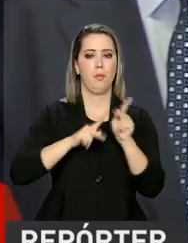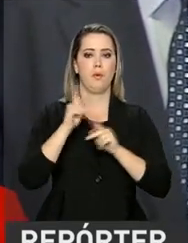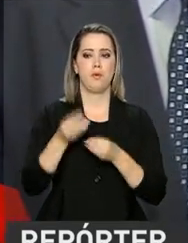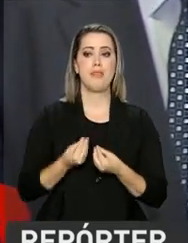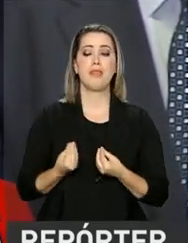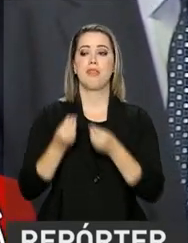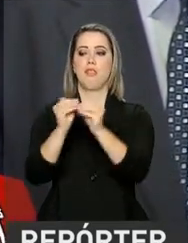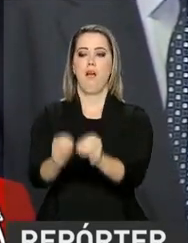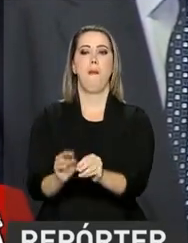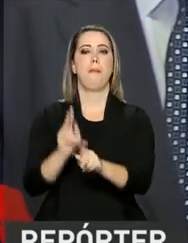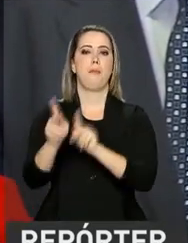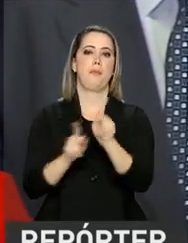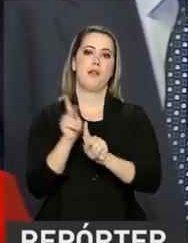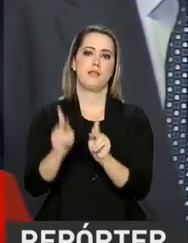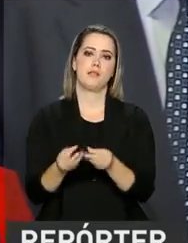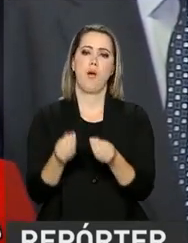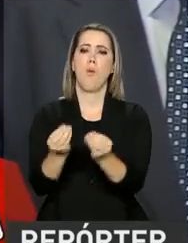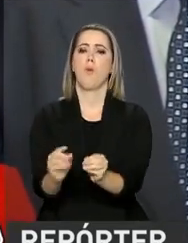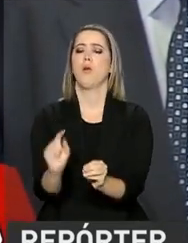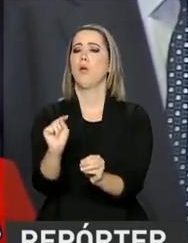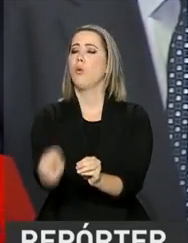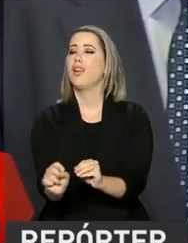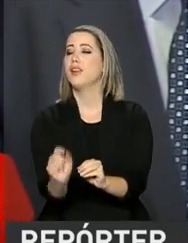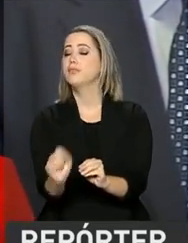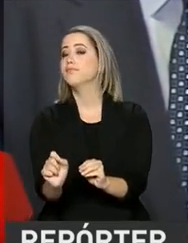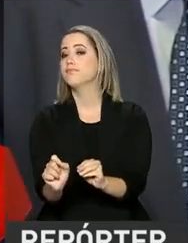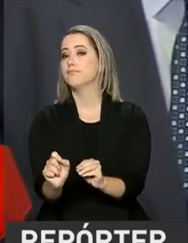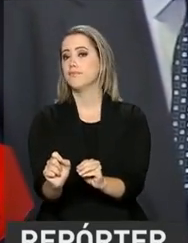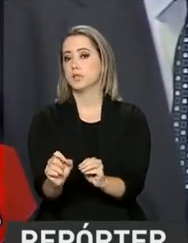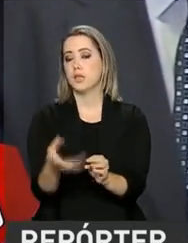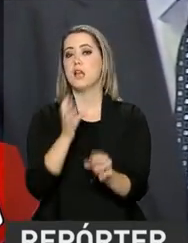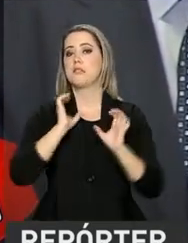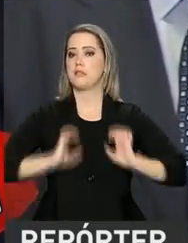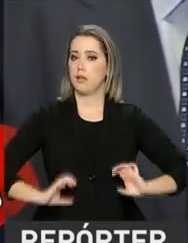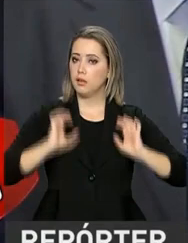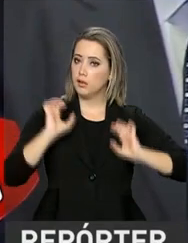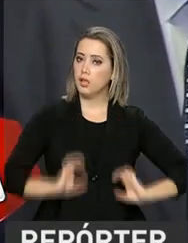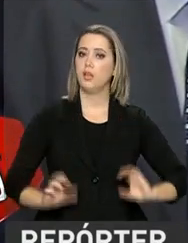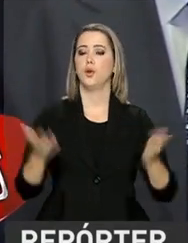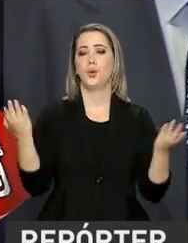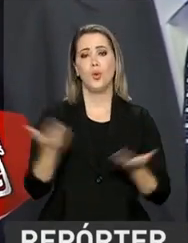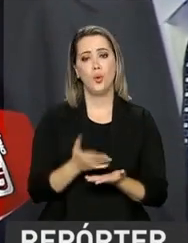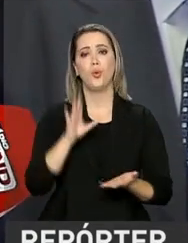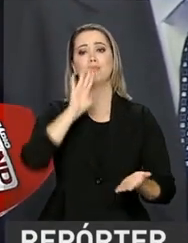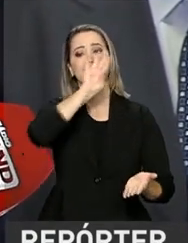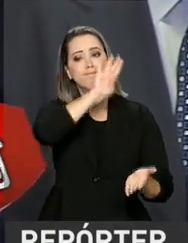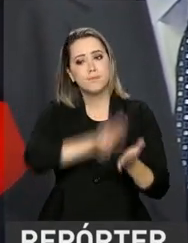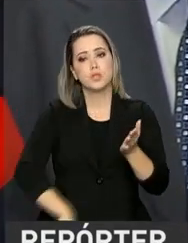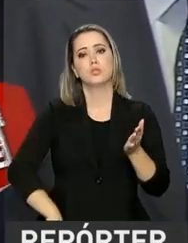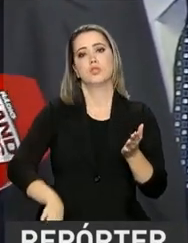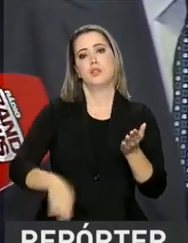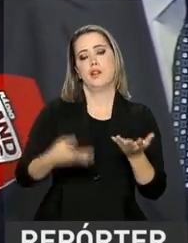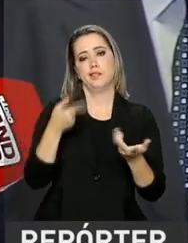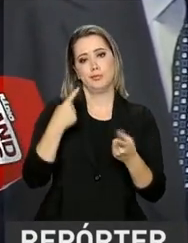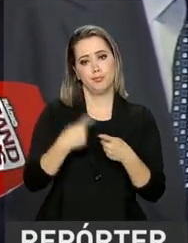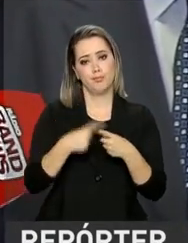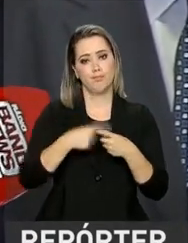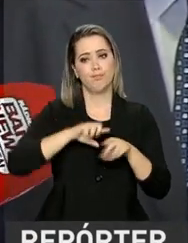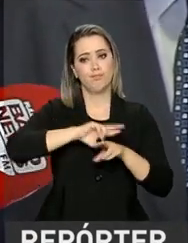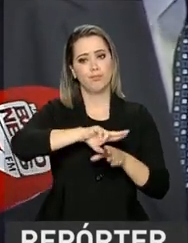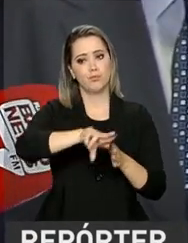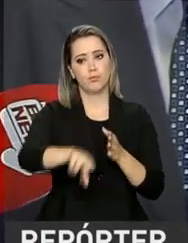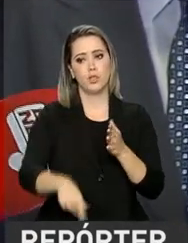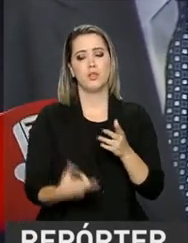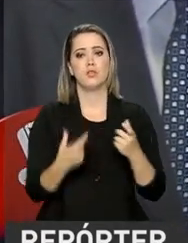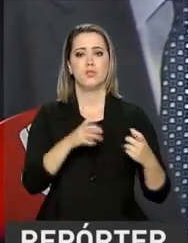devolver a população a cidadania que eles têm sido negada e muitos